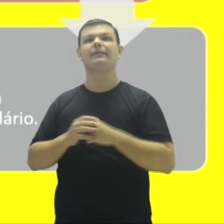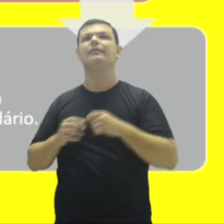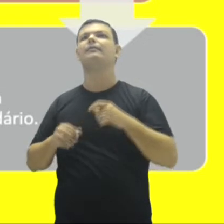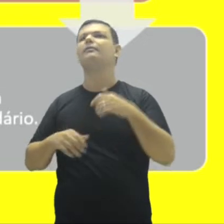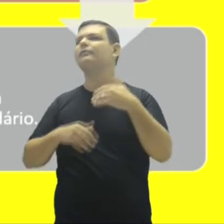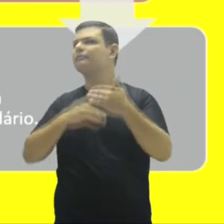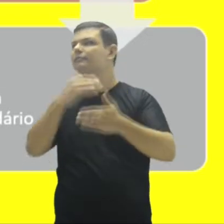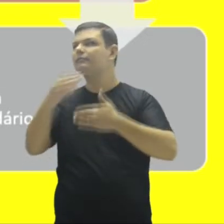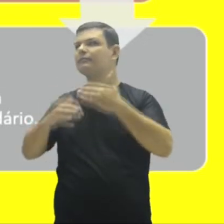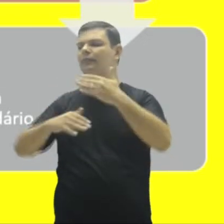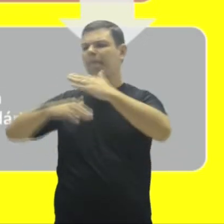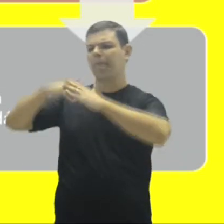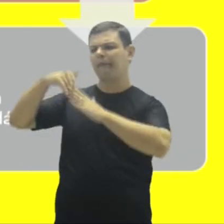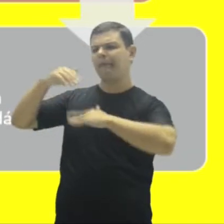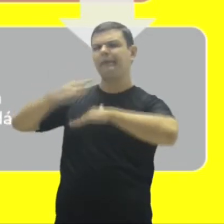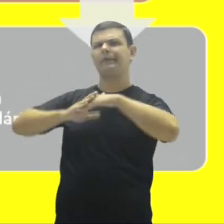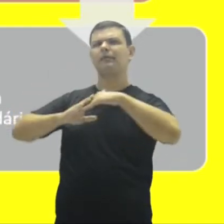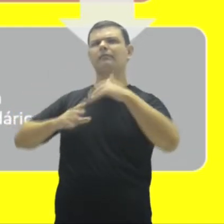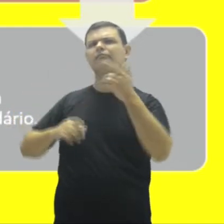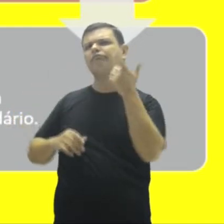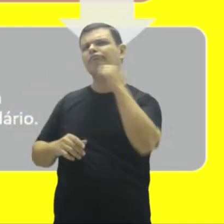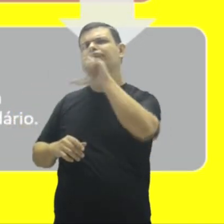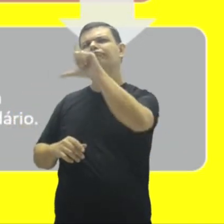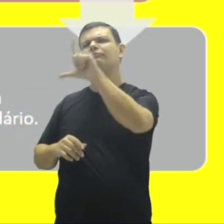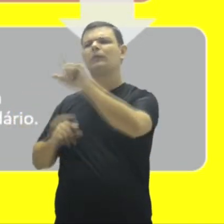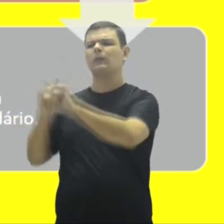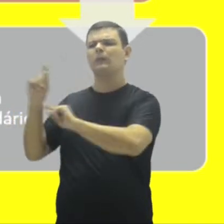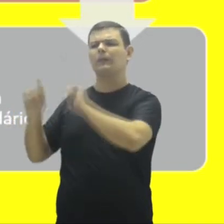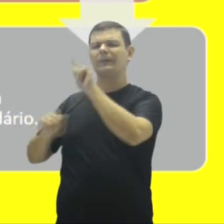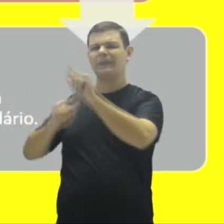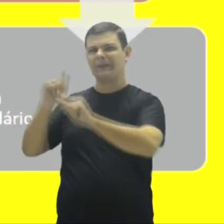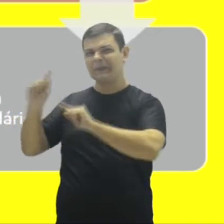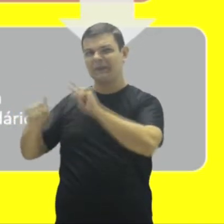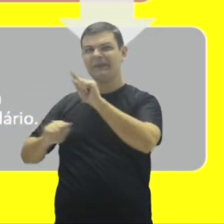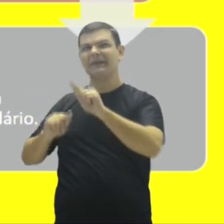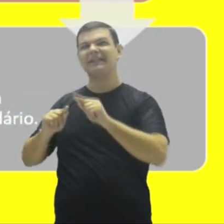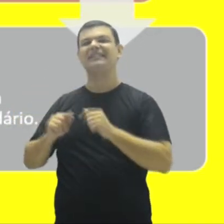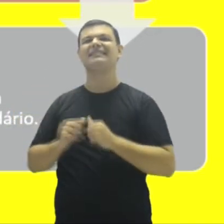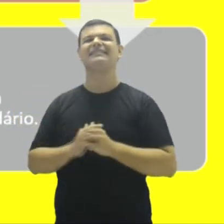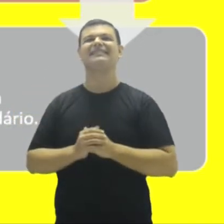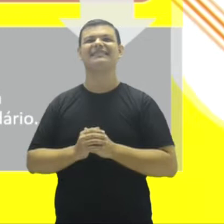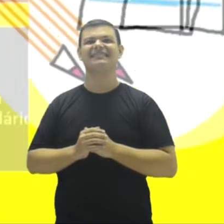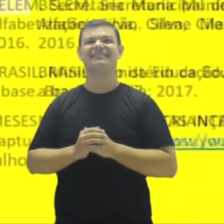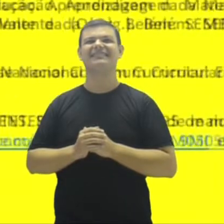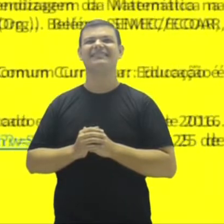Aí, portanto, as habilidades que serão trabalhadas hoje.